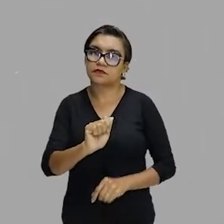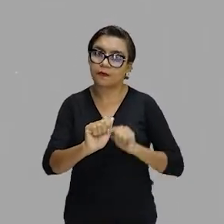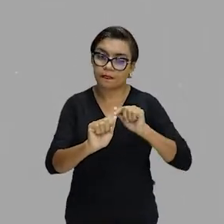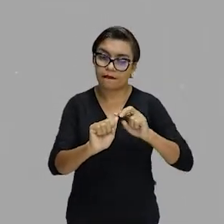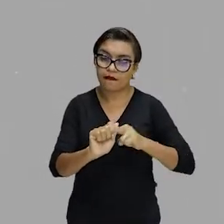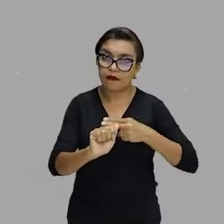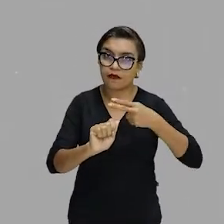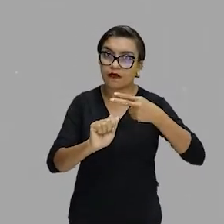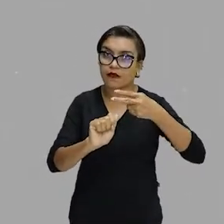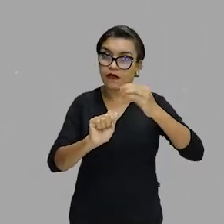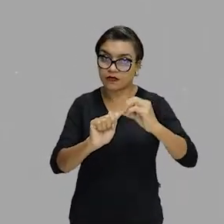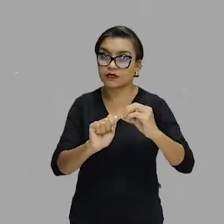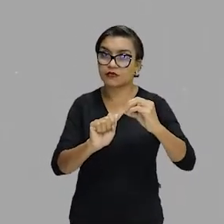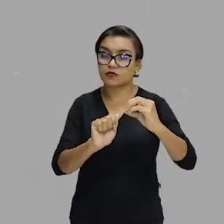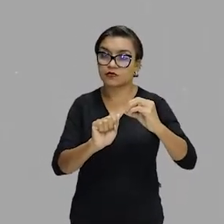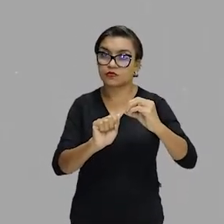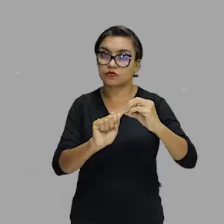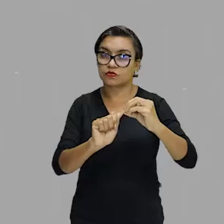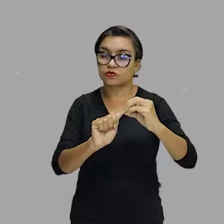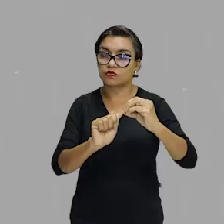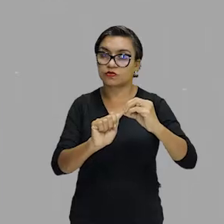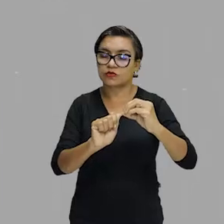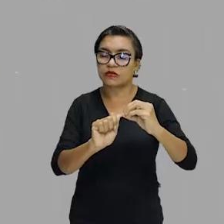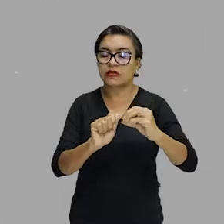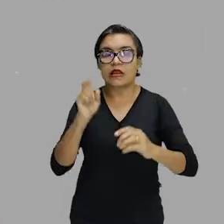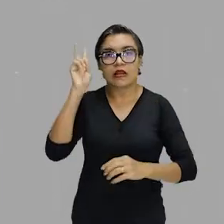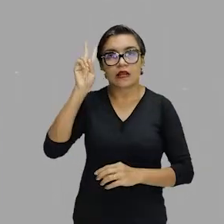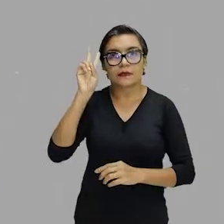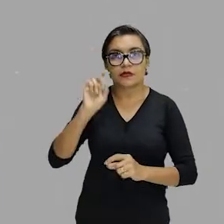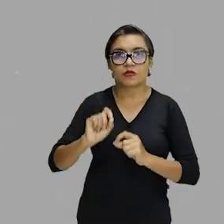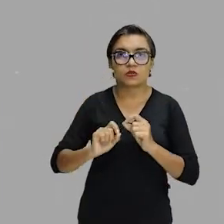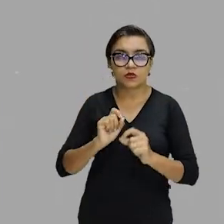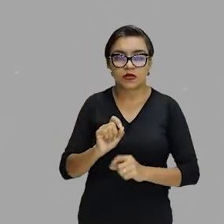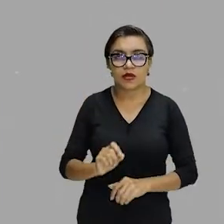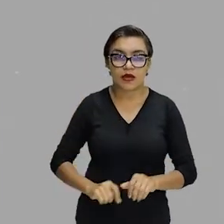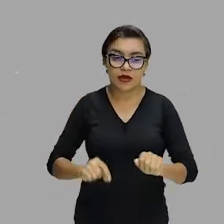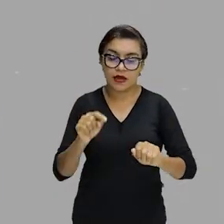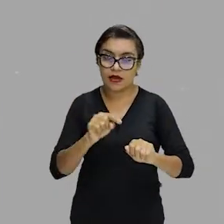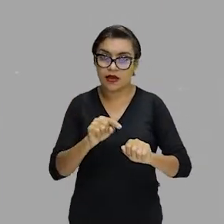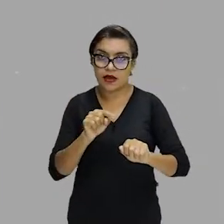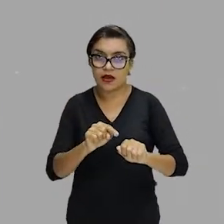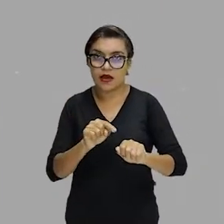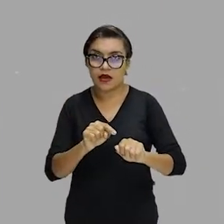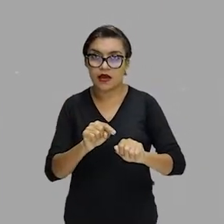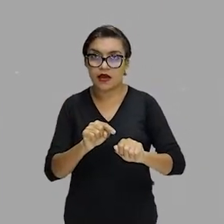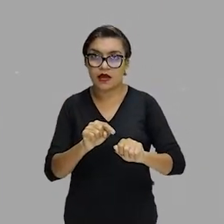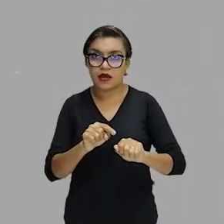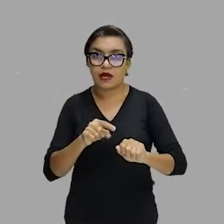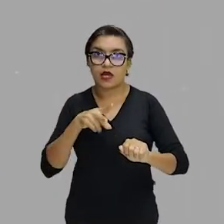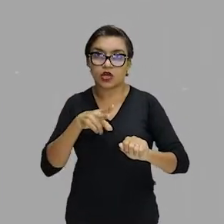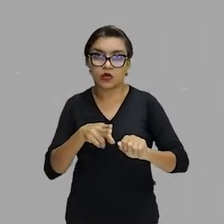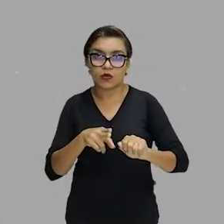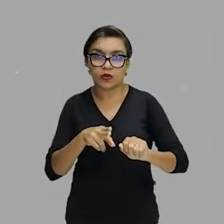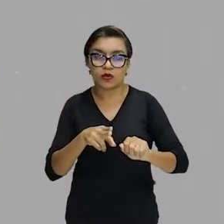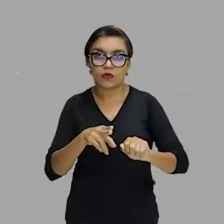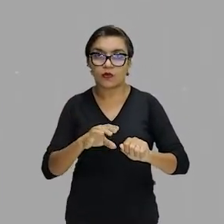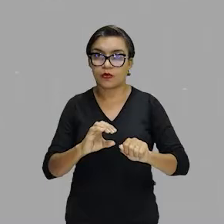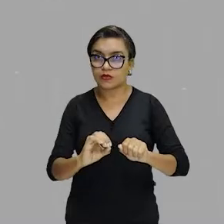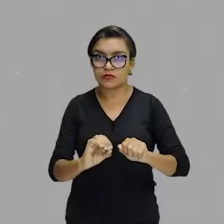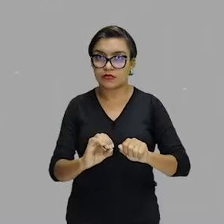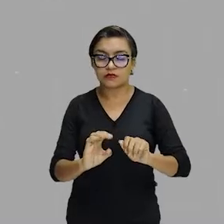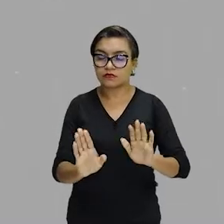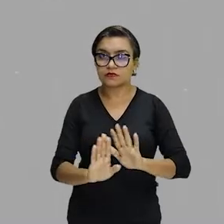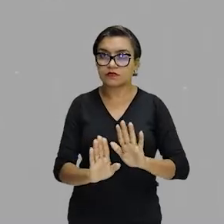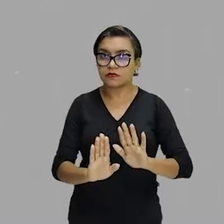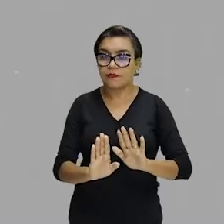elevado ao expoente 0, lembrando que a condição para esse número A também é não poder ser 0, tá? Então, A não pode